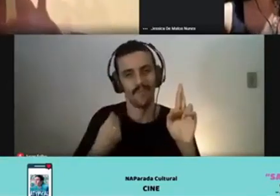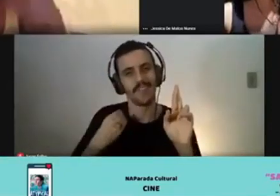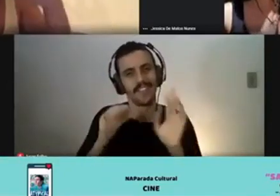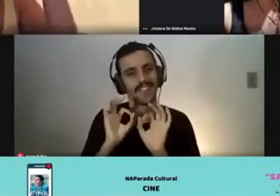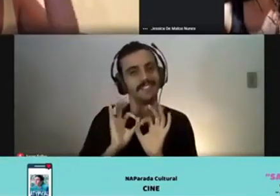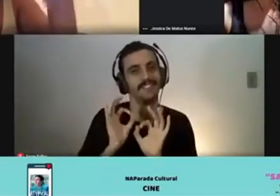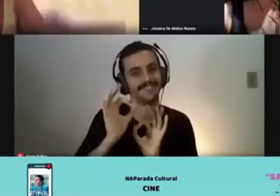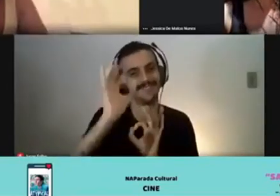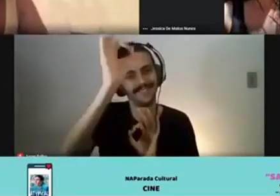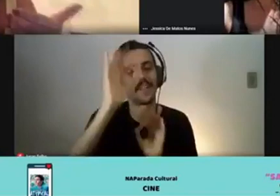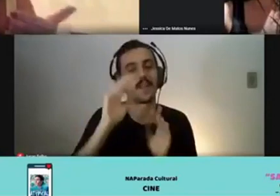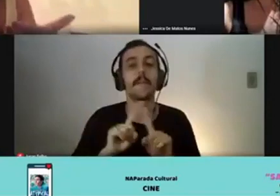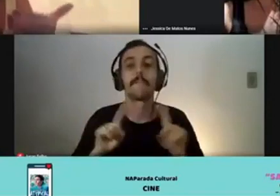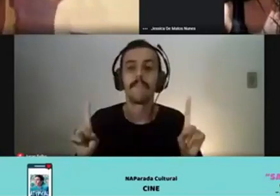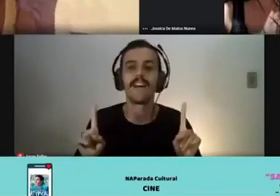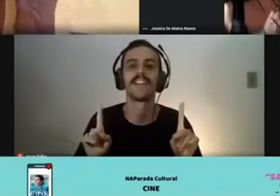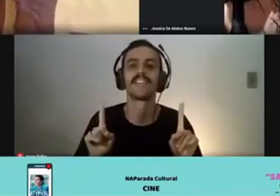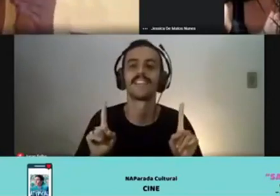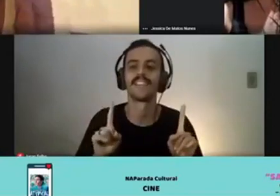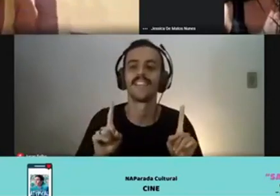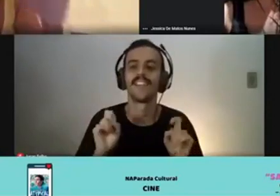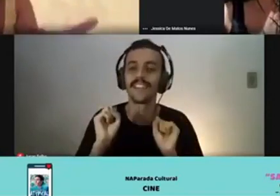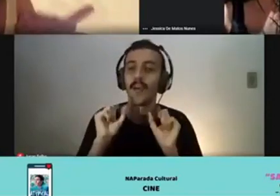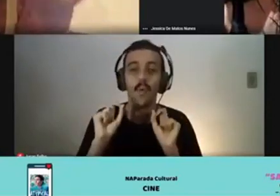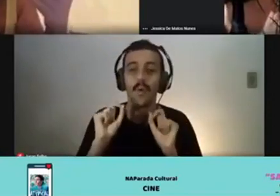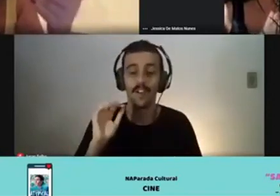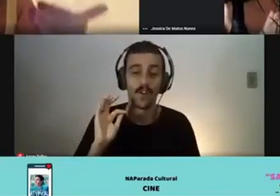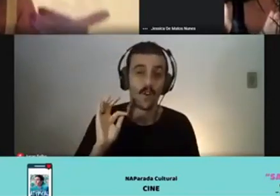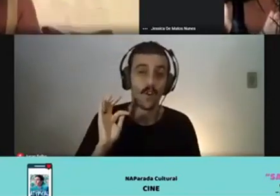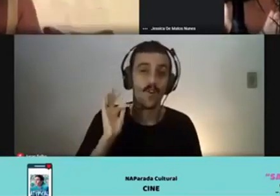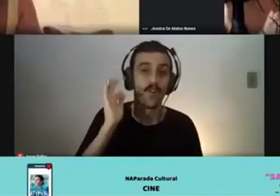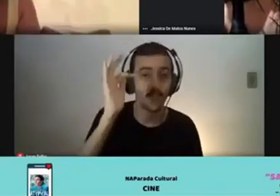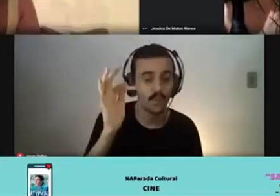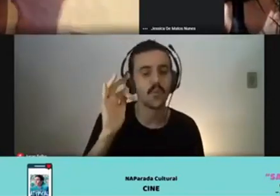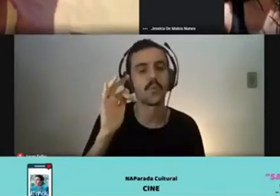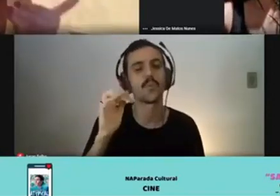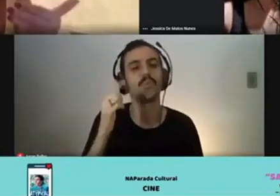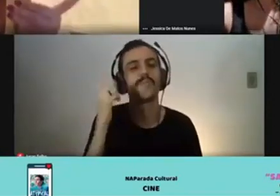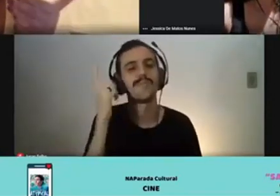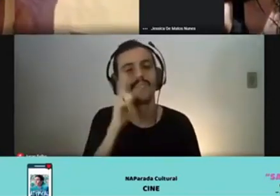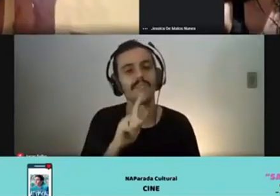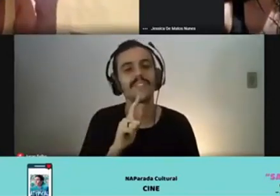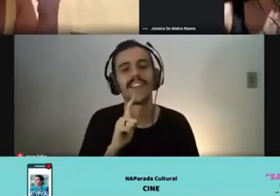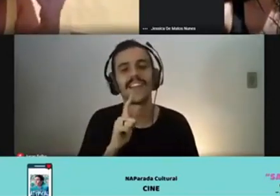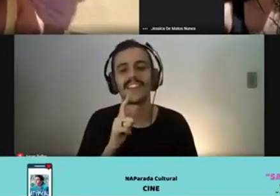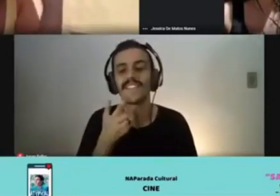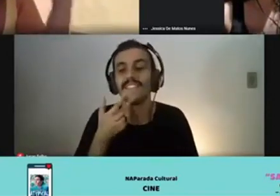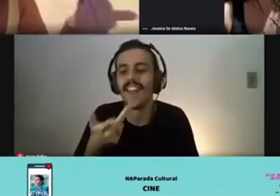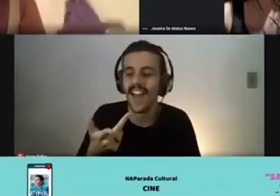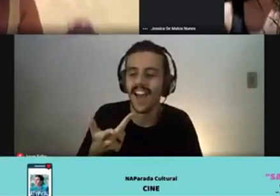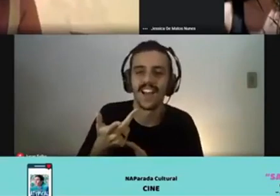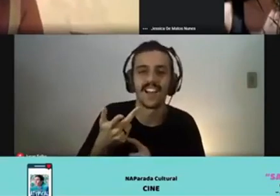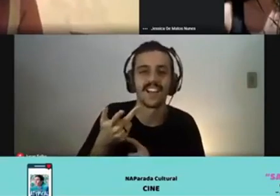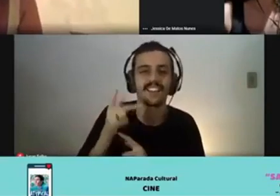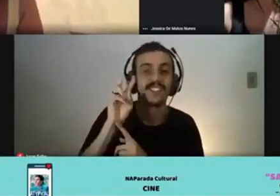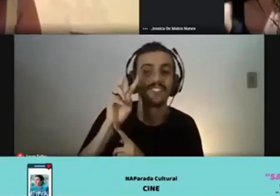que a gente possa, sim, trazer esse olhar do diferente como algo que